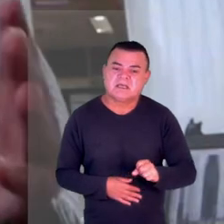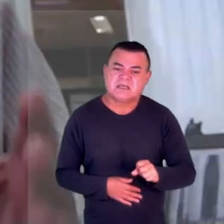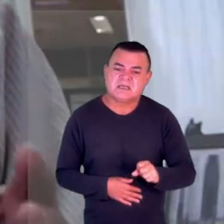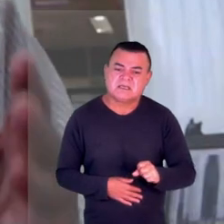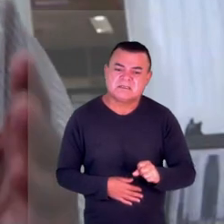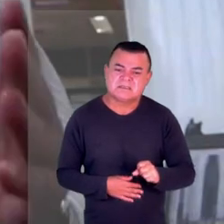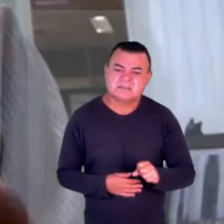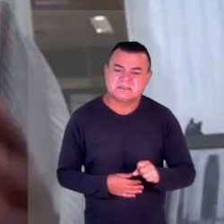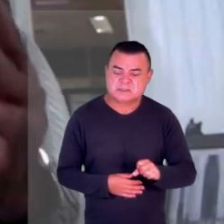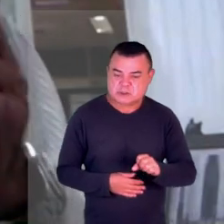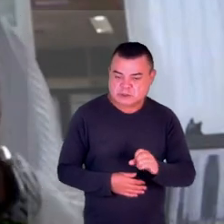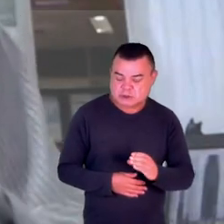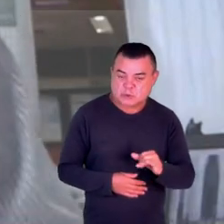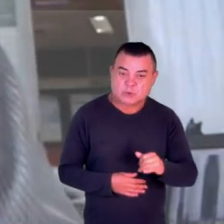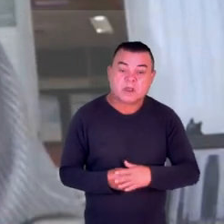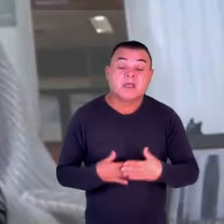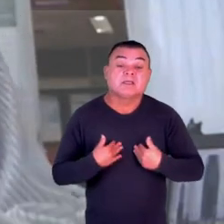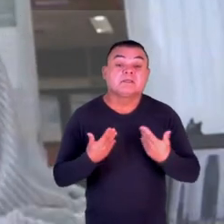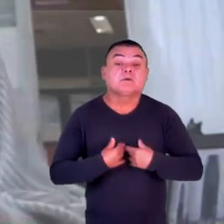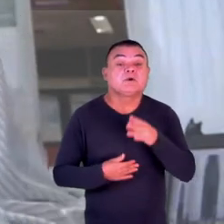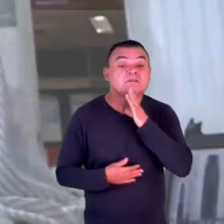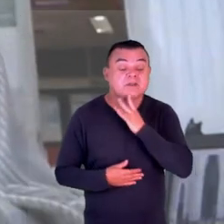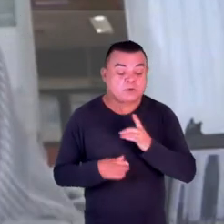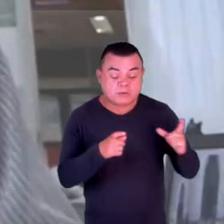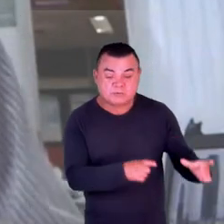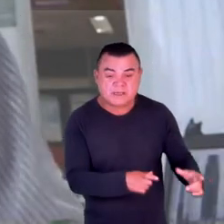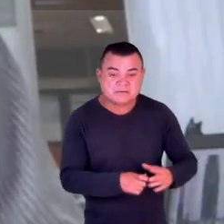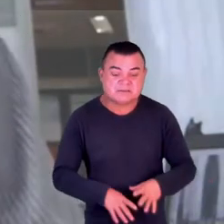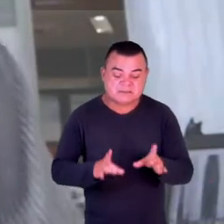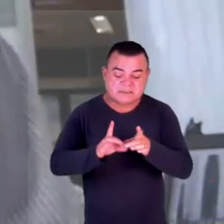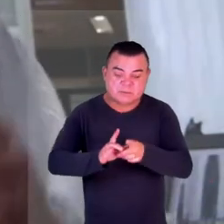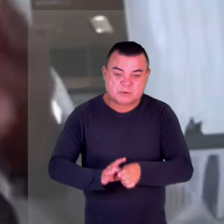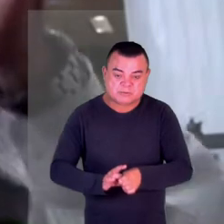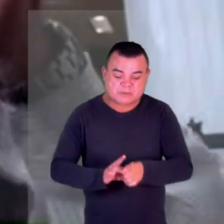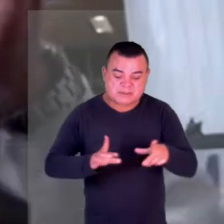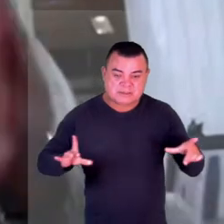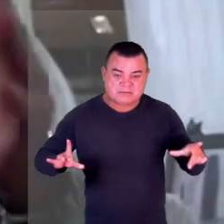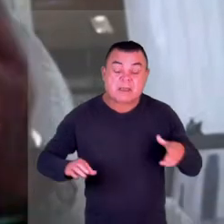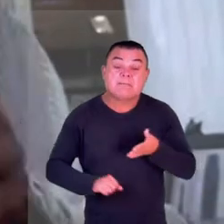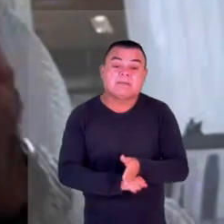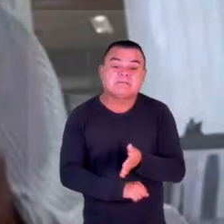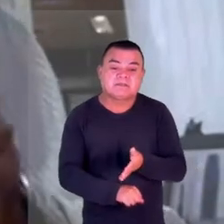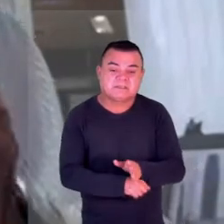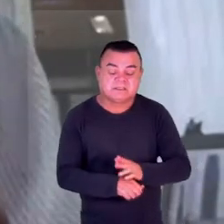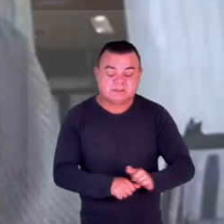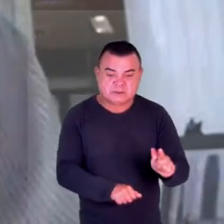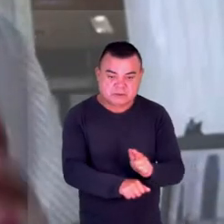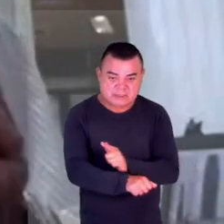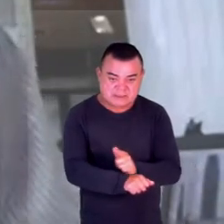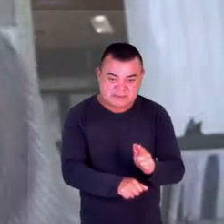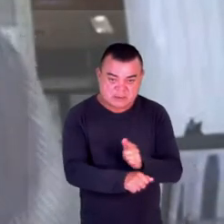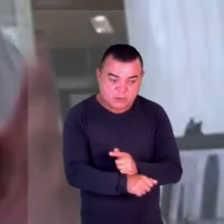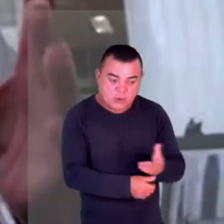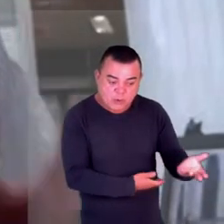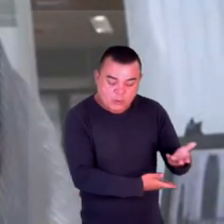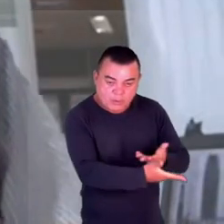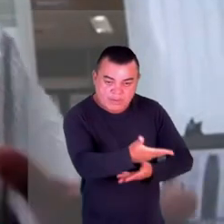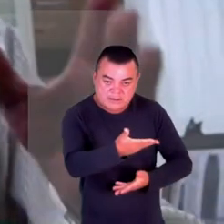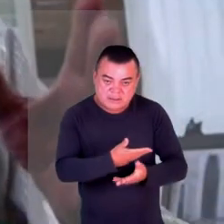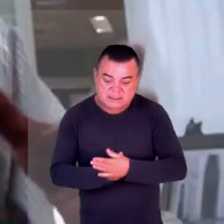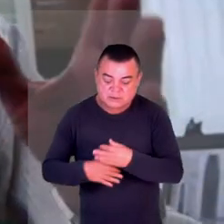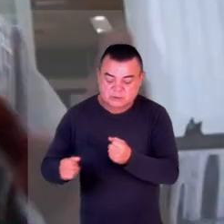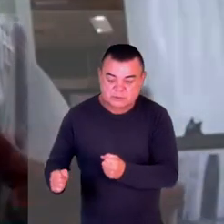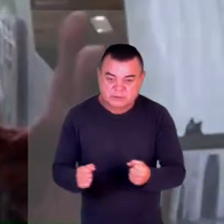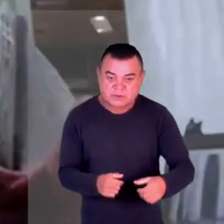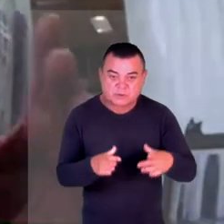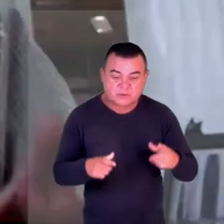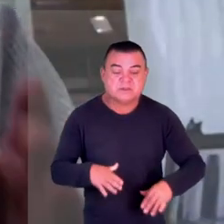reconhecer ali com um espaço de democracia participativa de gestão compartilhada do Poder onde